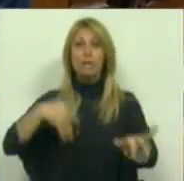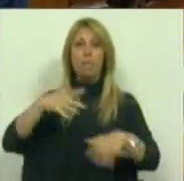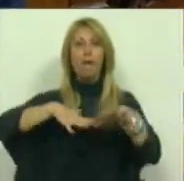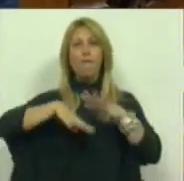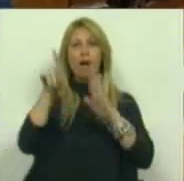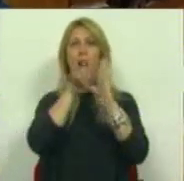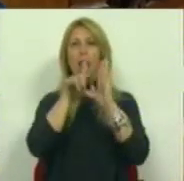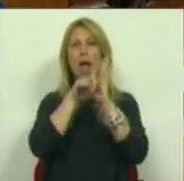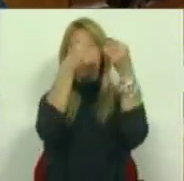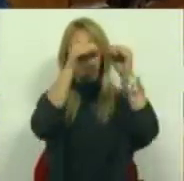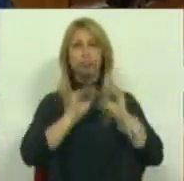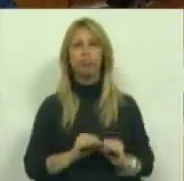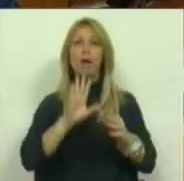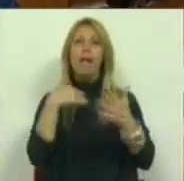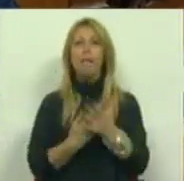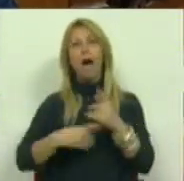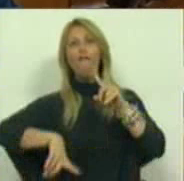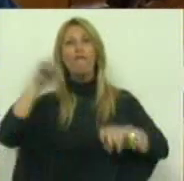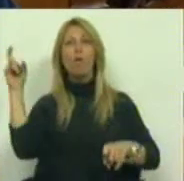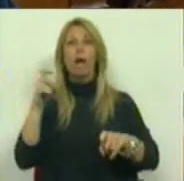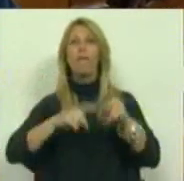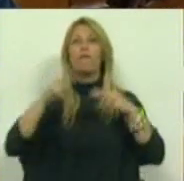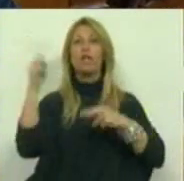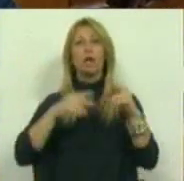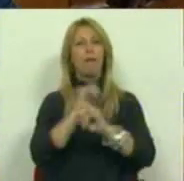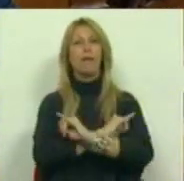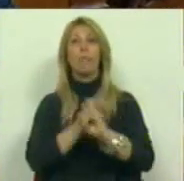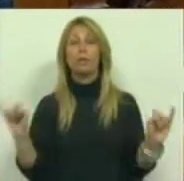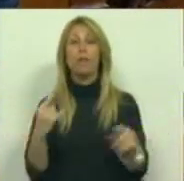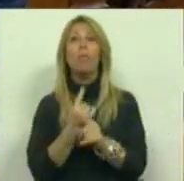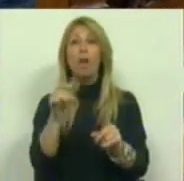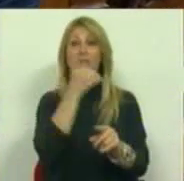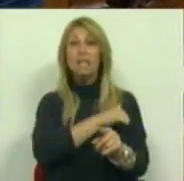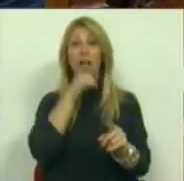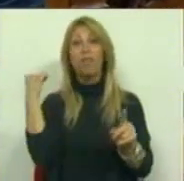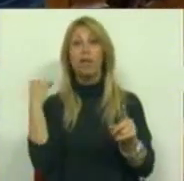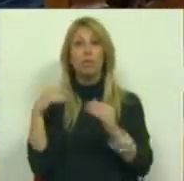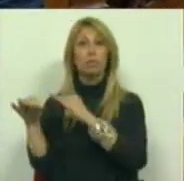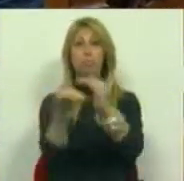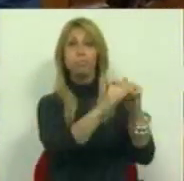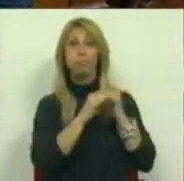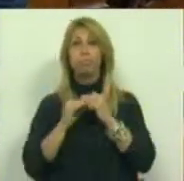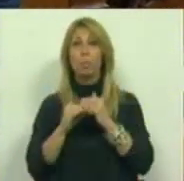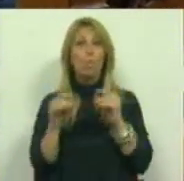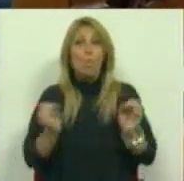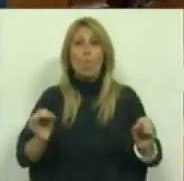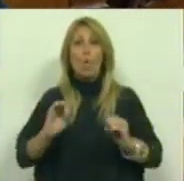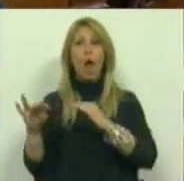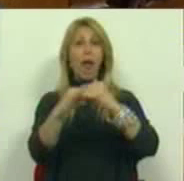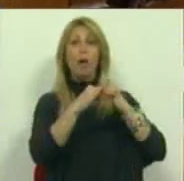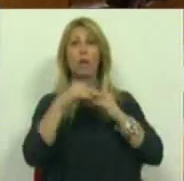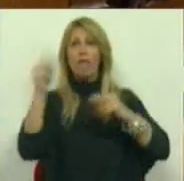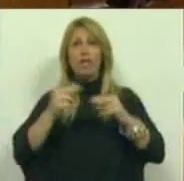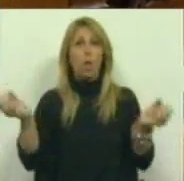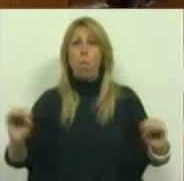fiscal. Porque os sacrifícios estão mal distribuídos e não há equidade fiscal. Dizem-nos que